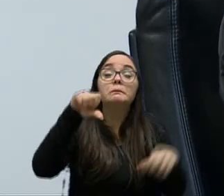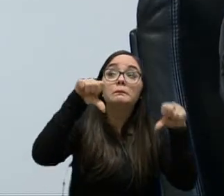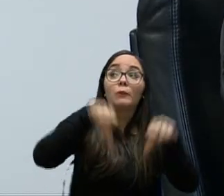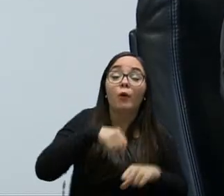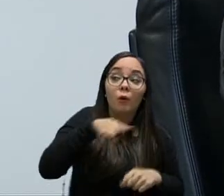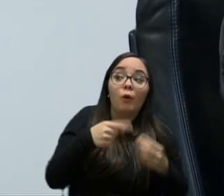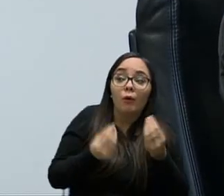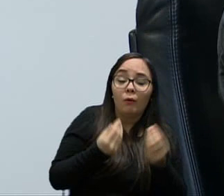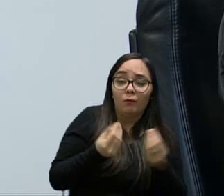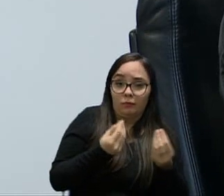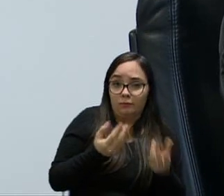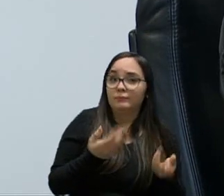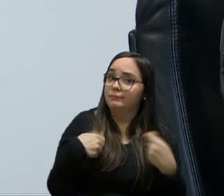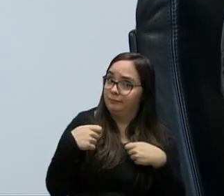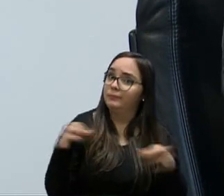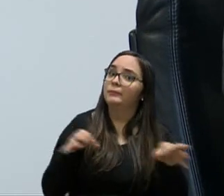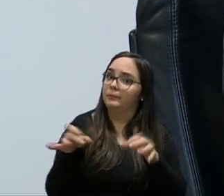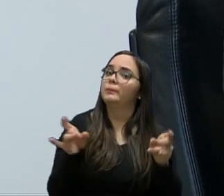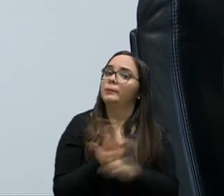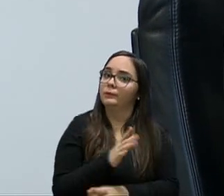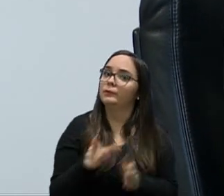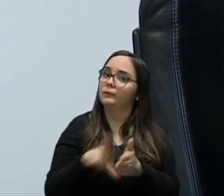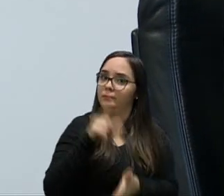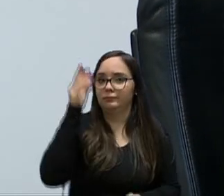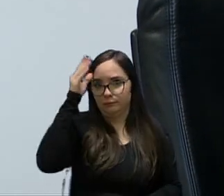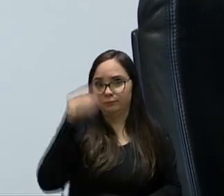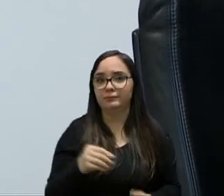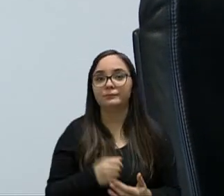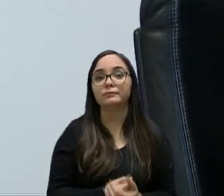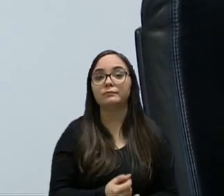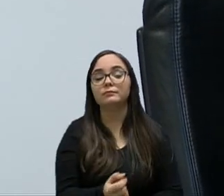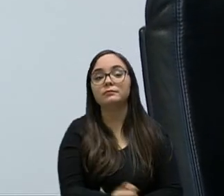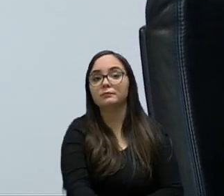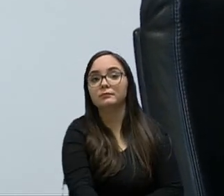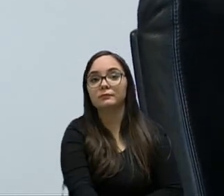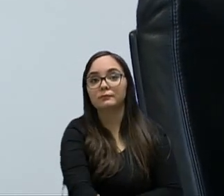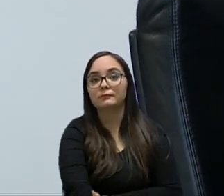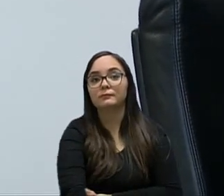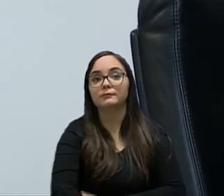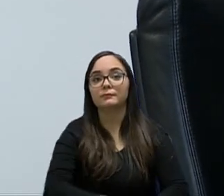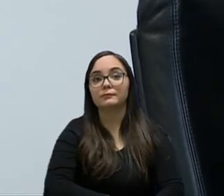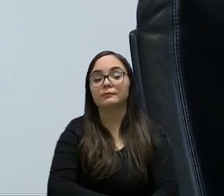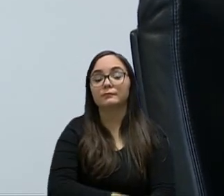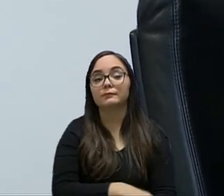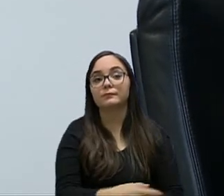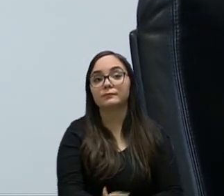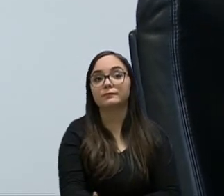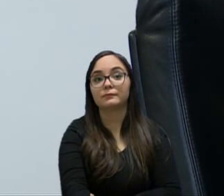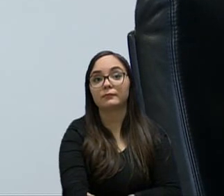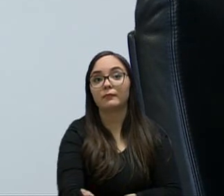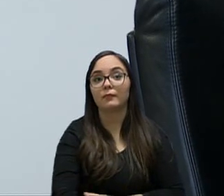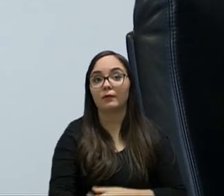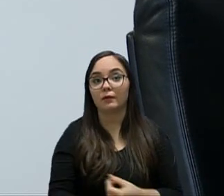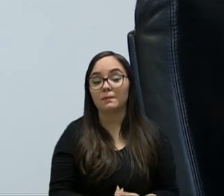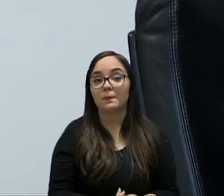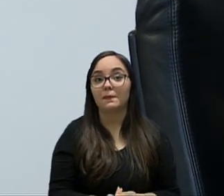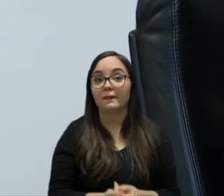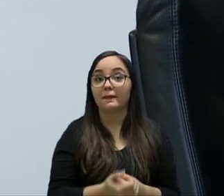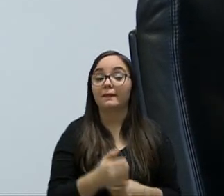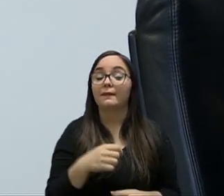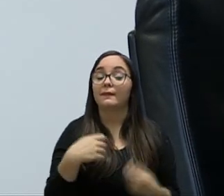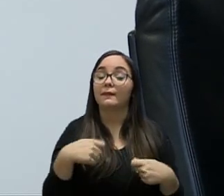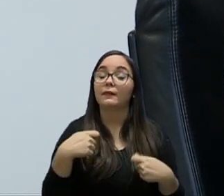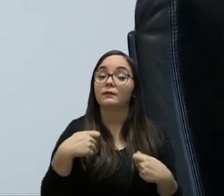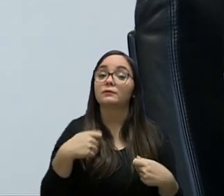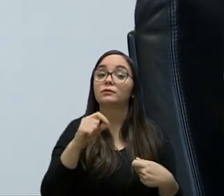peço por isso é bater na tecla orçamentário é diferente do do financeiro que é o que realmente vai acontecer se depender de quanto